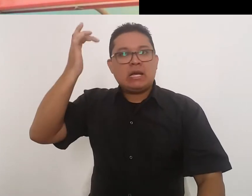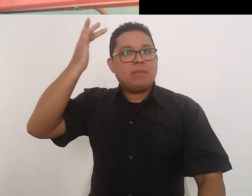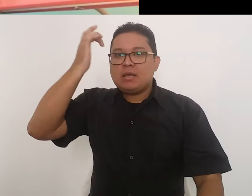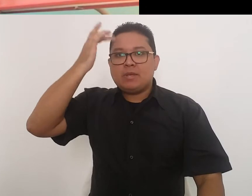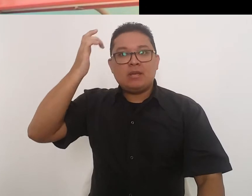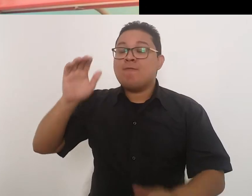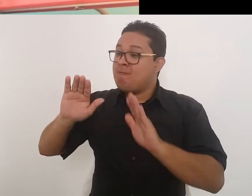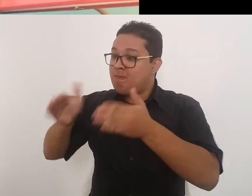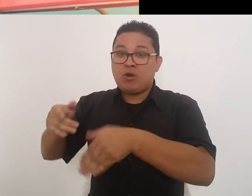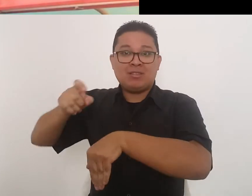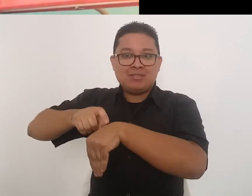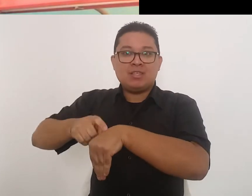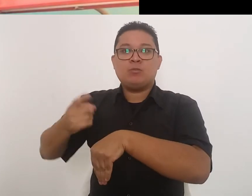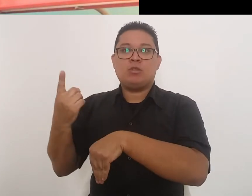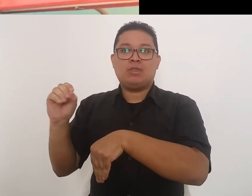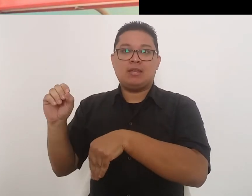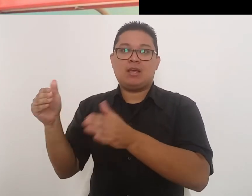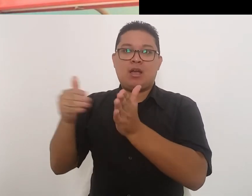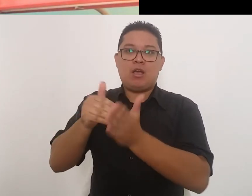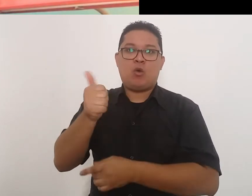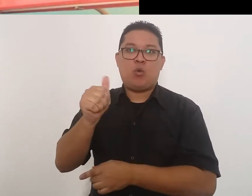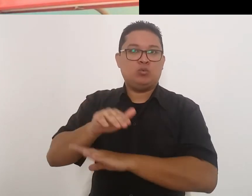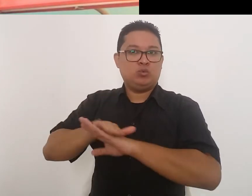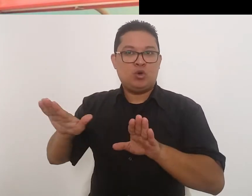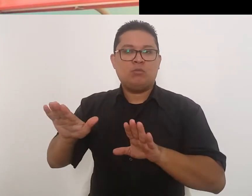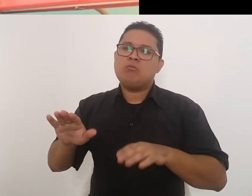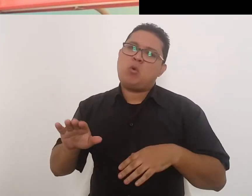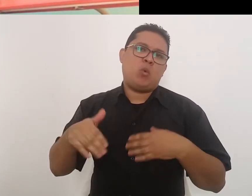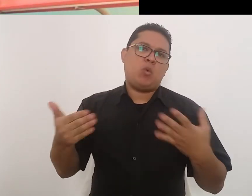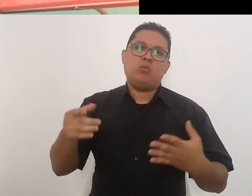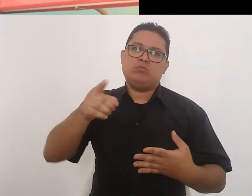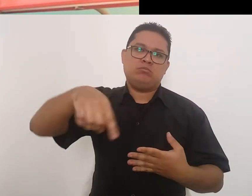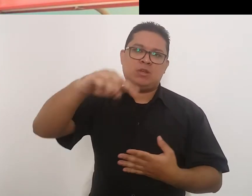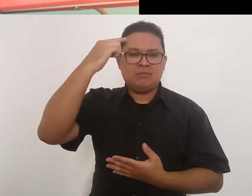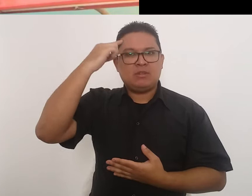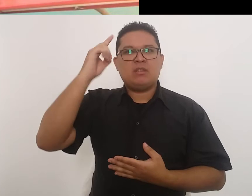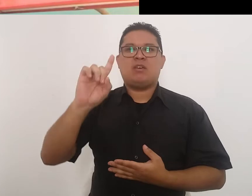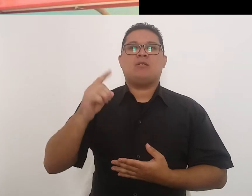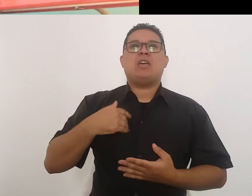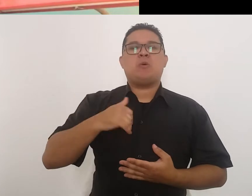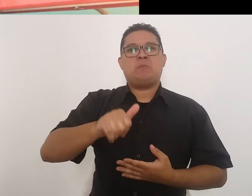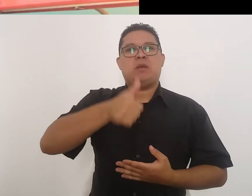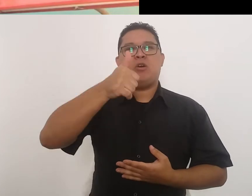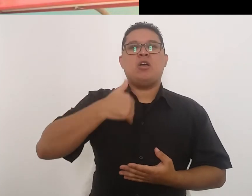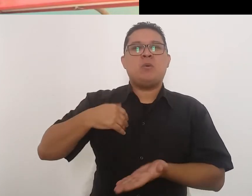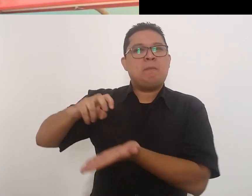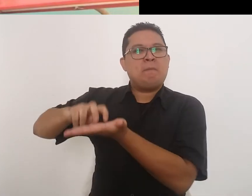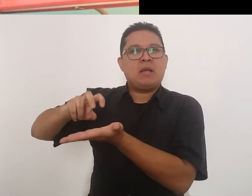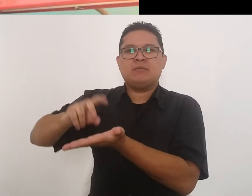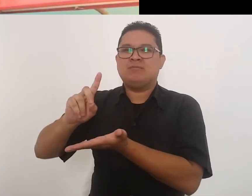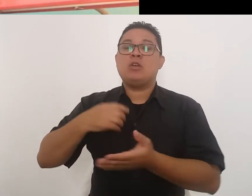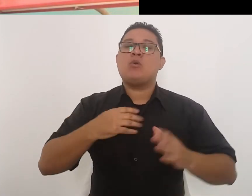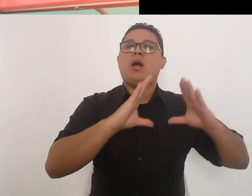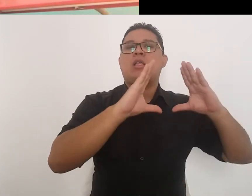dá 1 hora, dá mais que 1 hora, cada um vai montando da sua forma, tá bom? Mas, se possível,